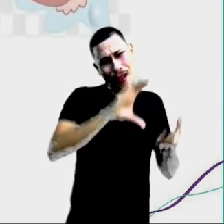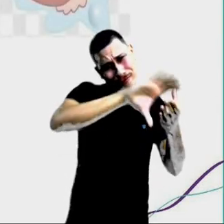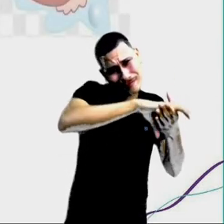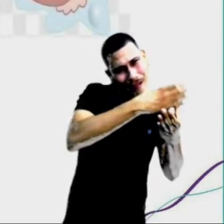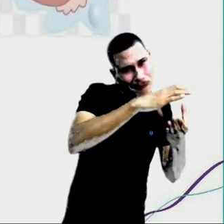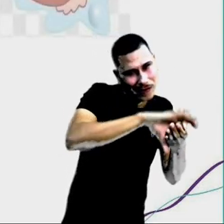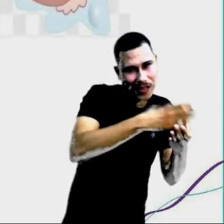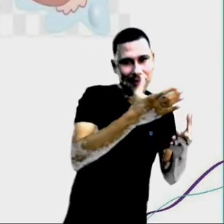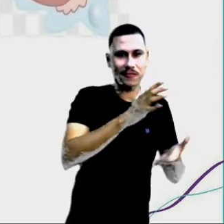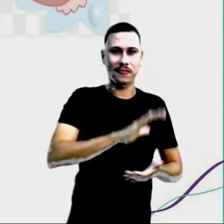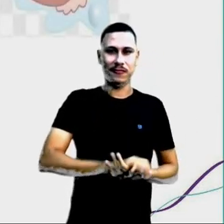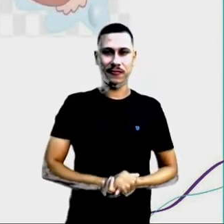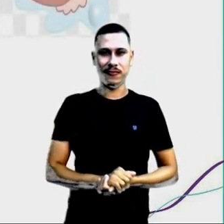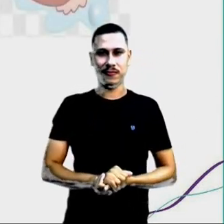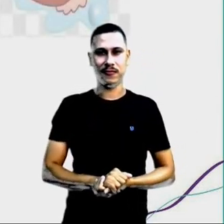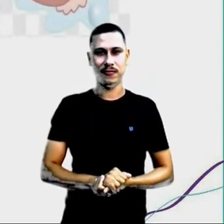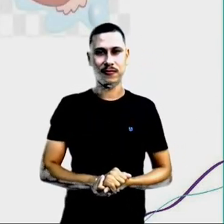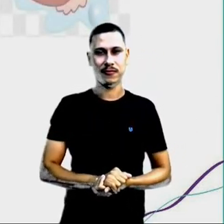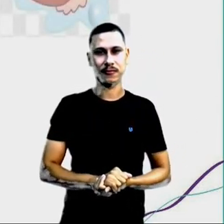sabão.